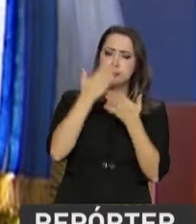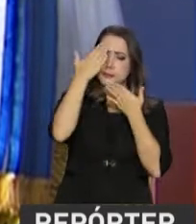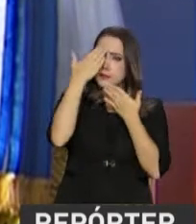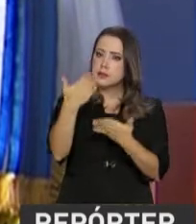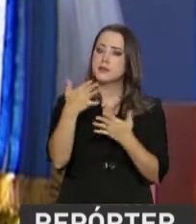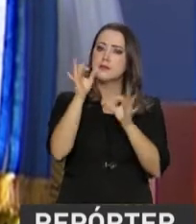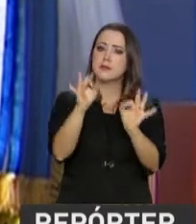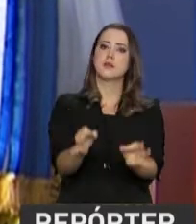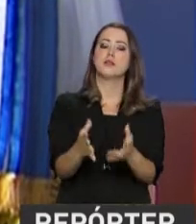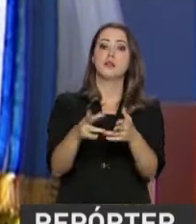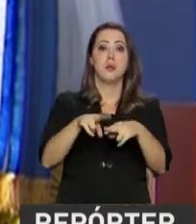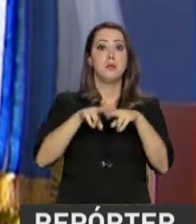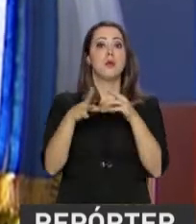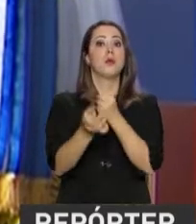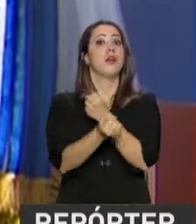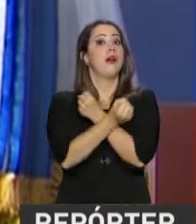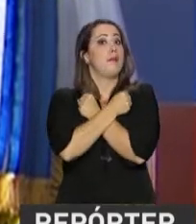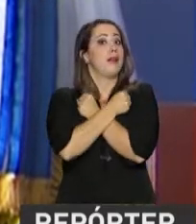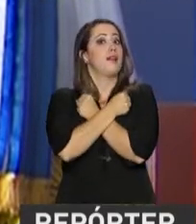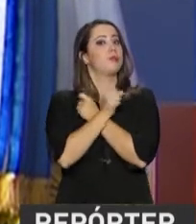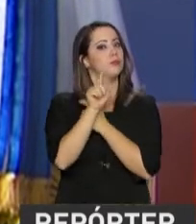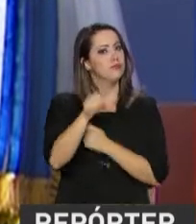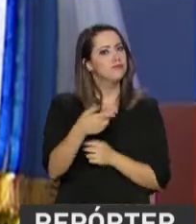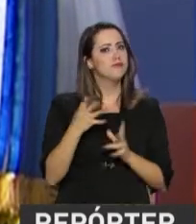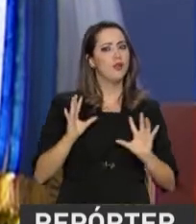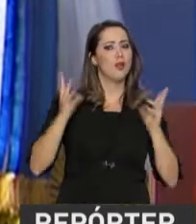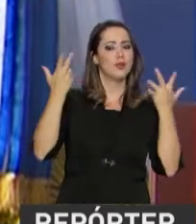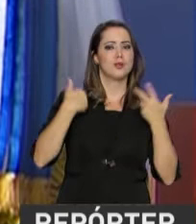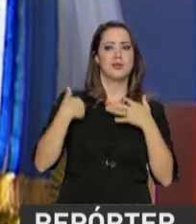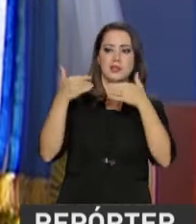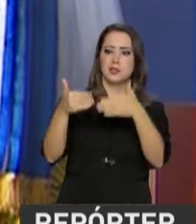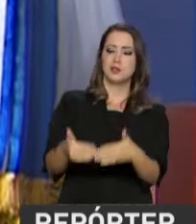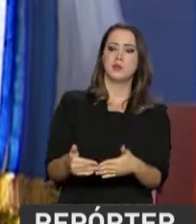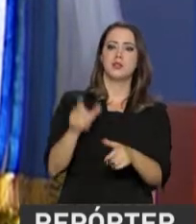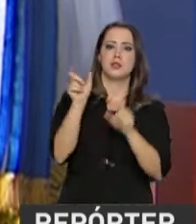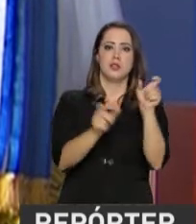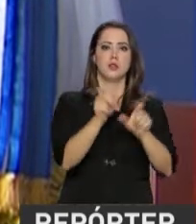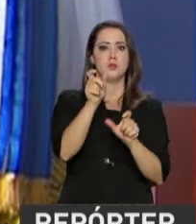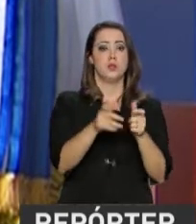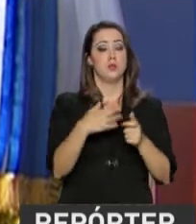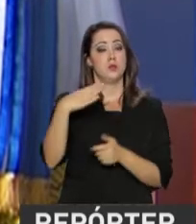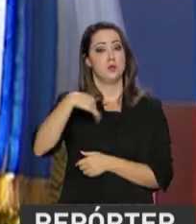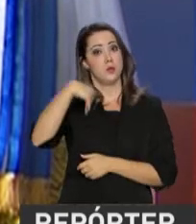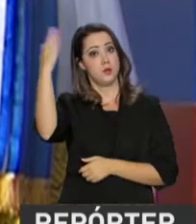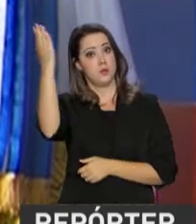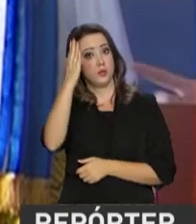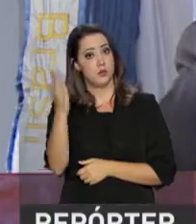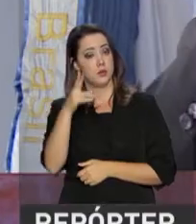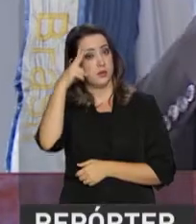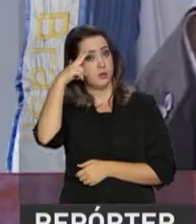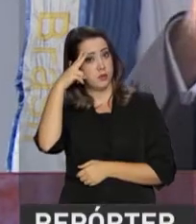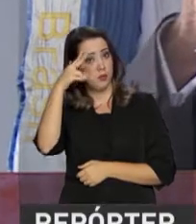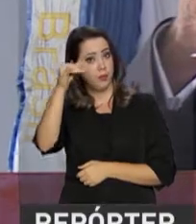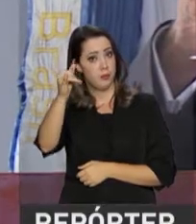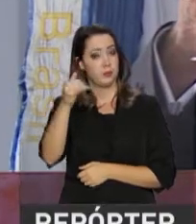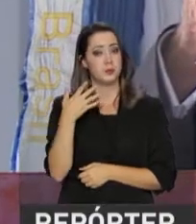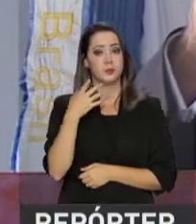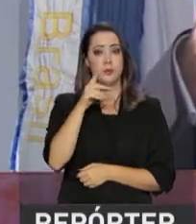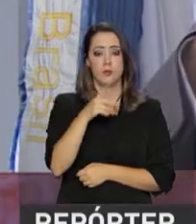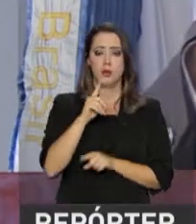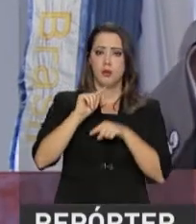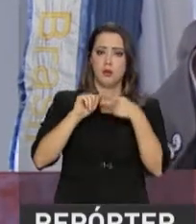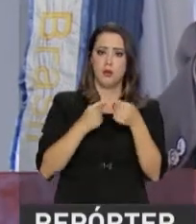por meio de um abraço significa o sucesso da presença das nossas forças armadas no haiti ao final do discurso